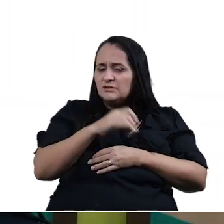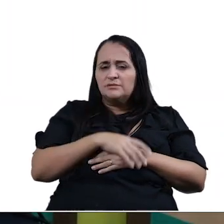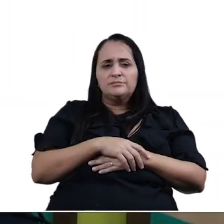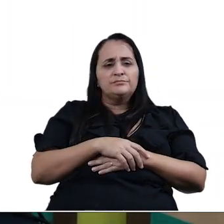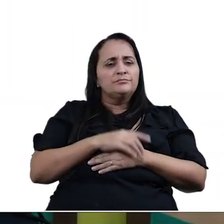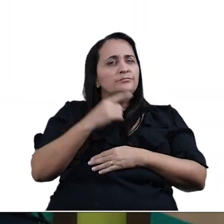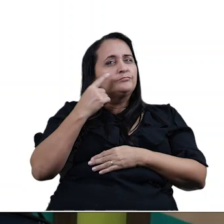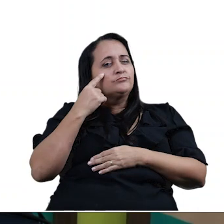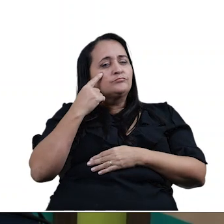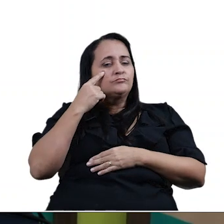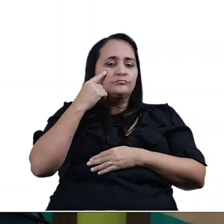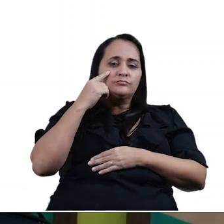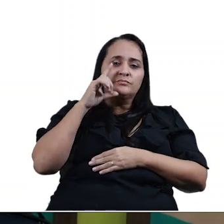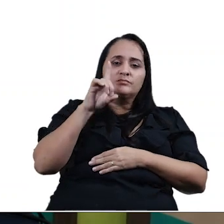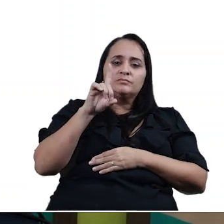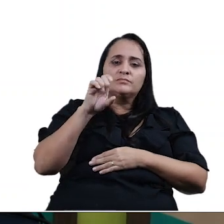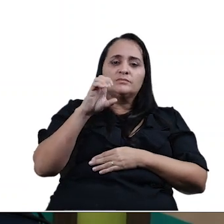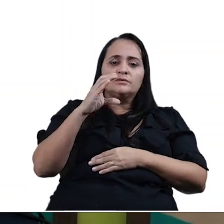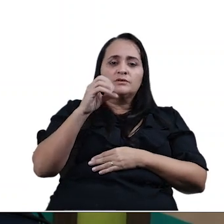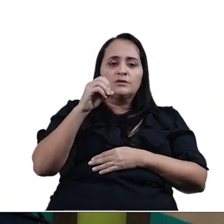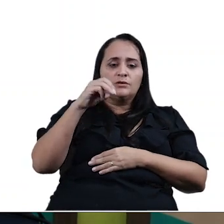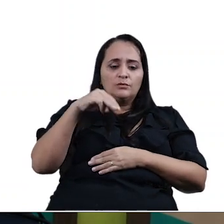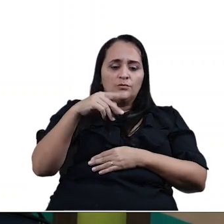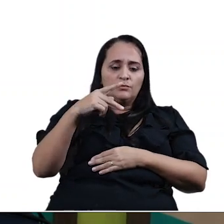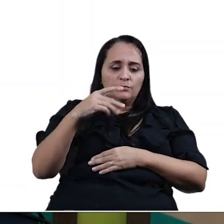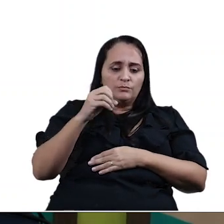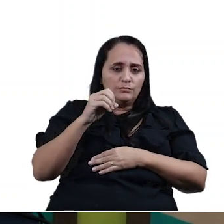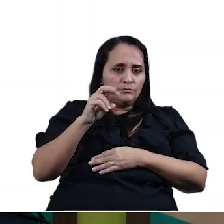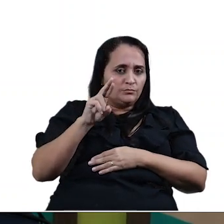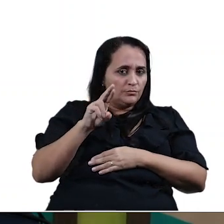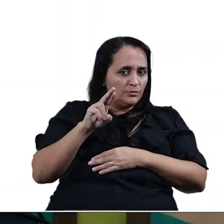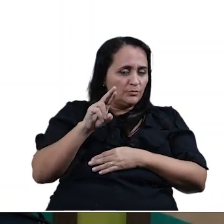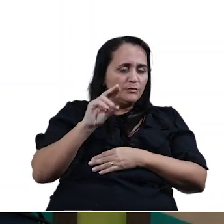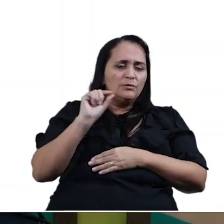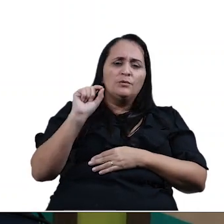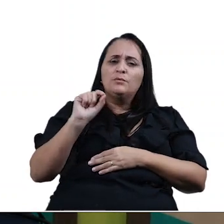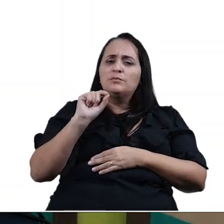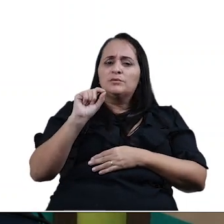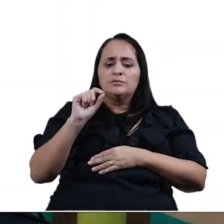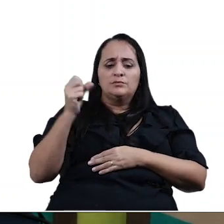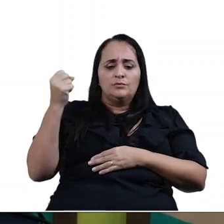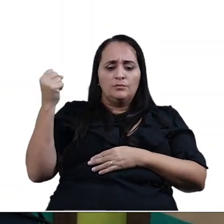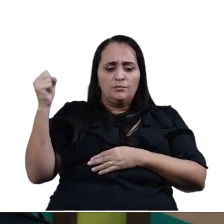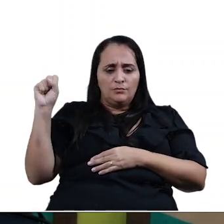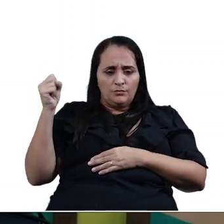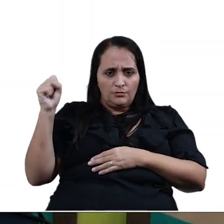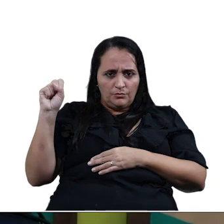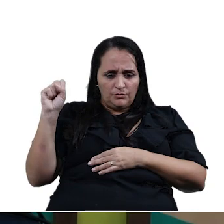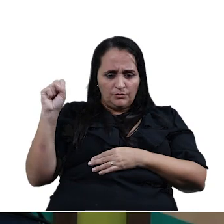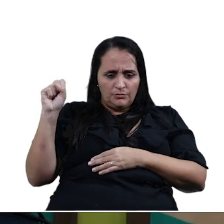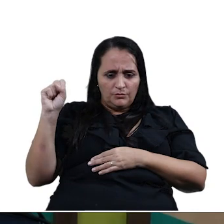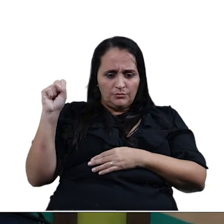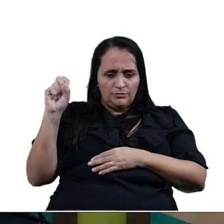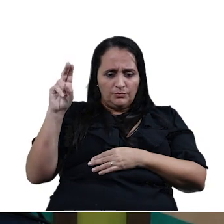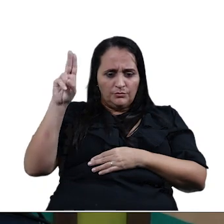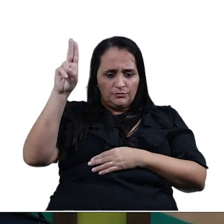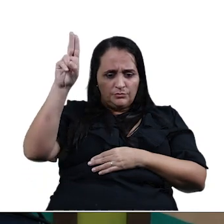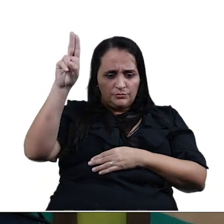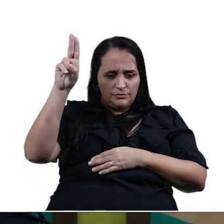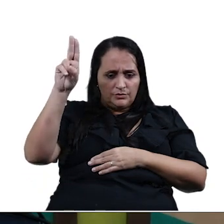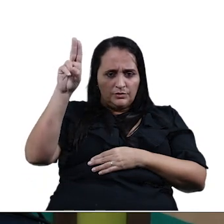nós decompormos, olha aqui, 8, eu falei para vocês que a gente começa de lá para cá, ó,